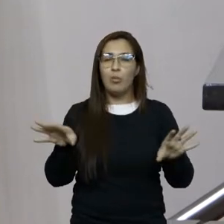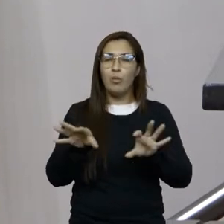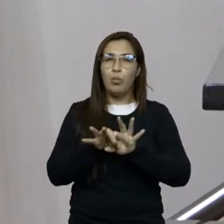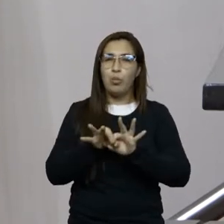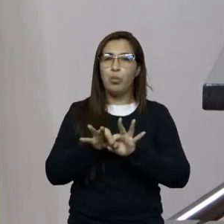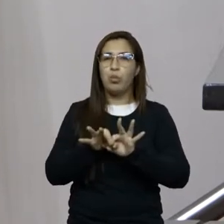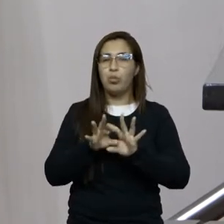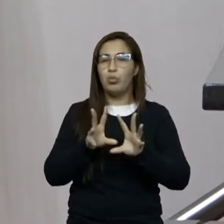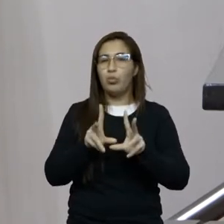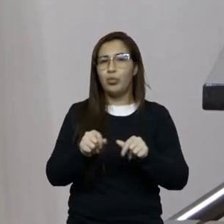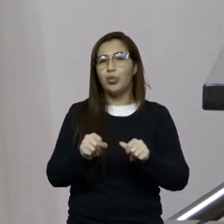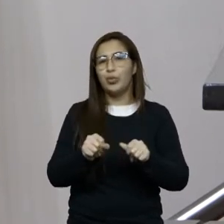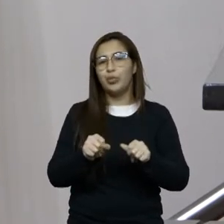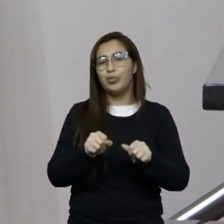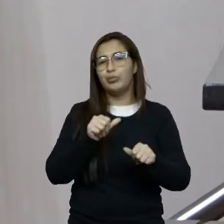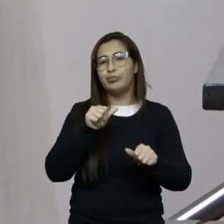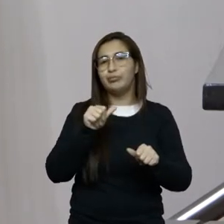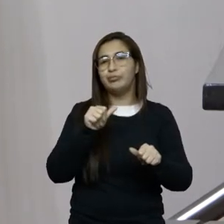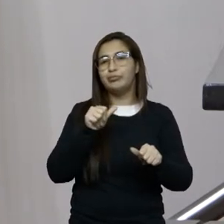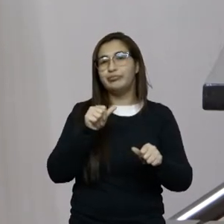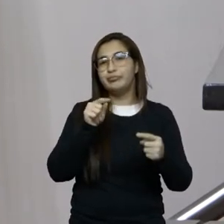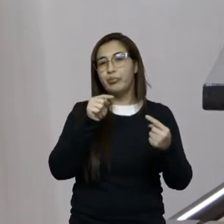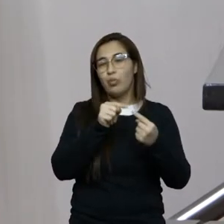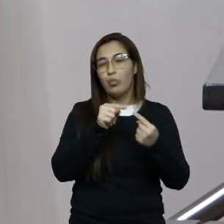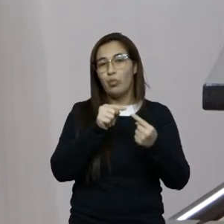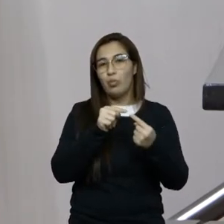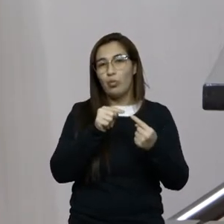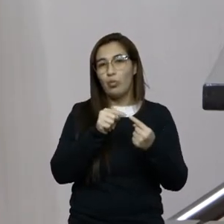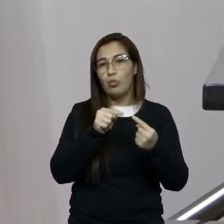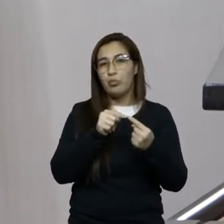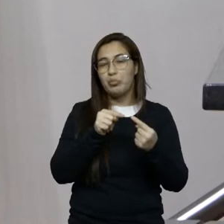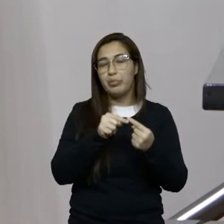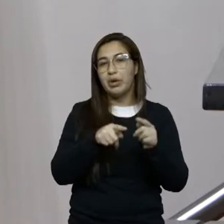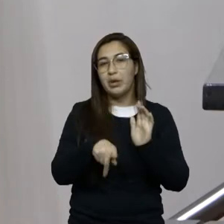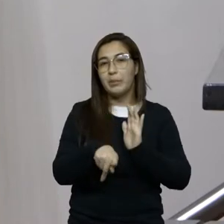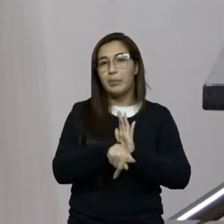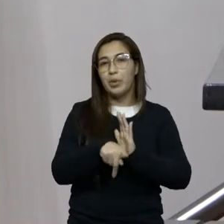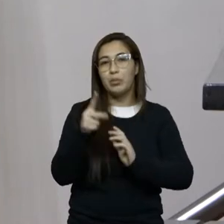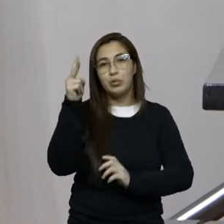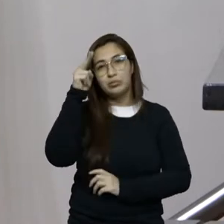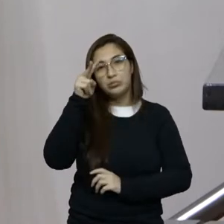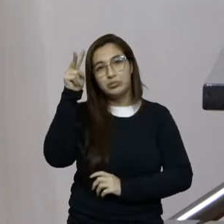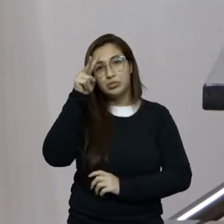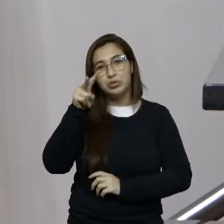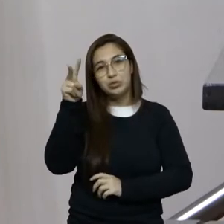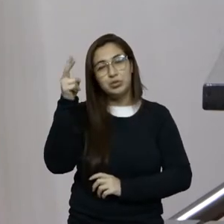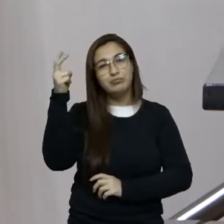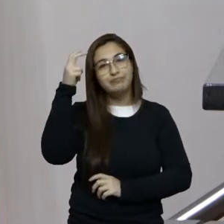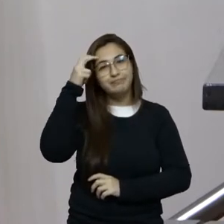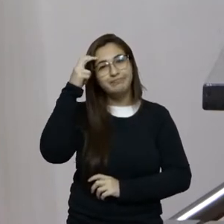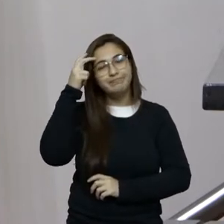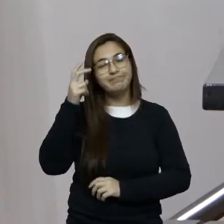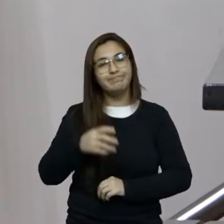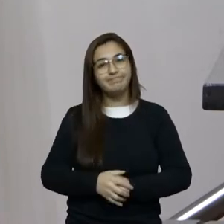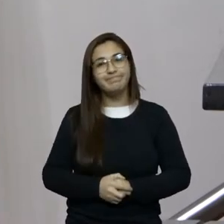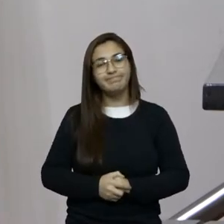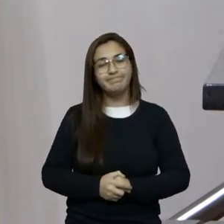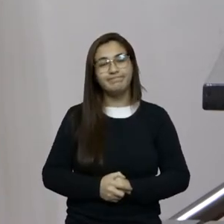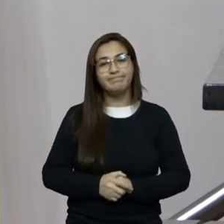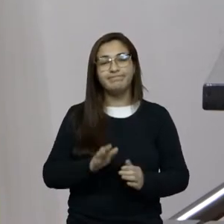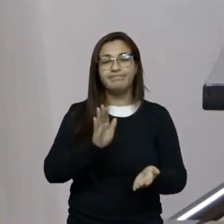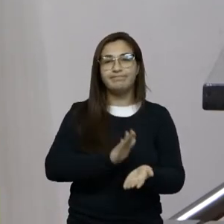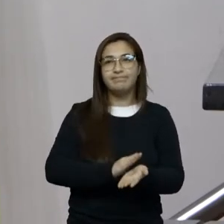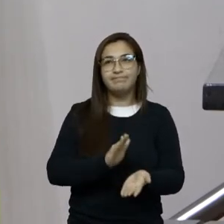e se transforma em um verdadeiro patrimônio cultural nesse sentido aproveito aqui para